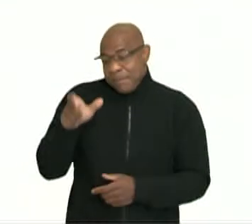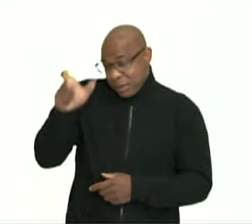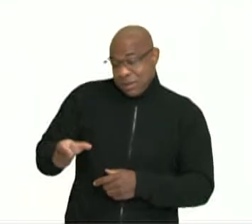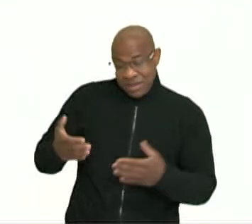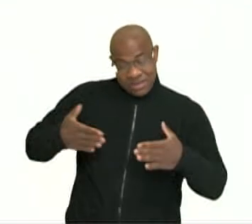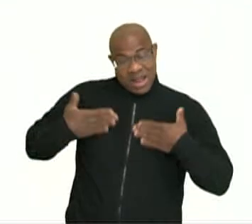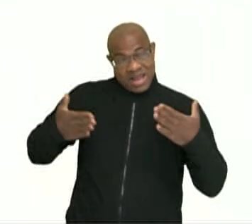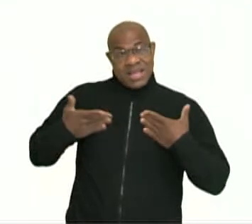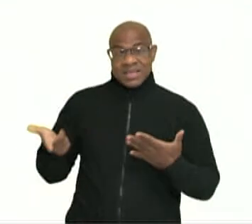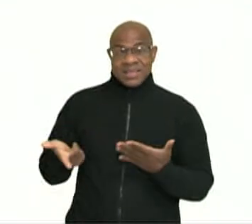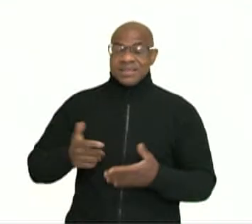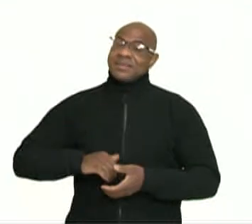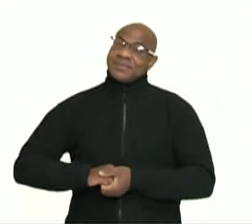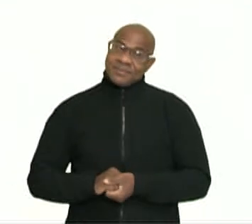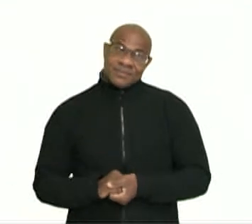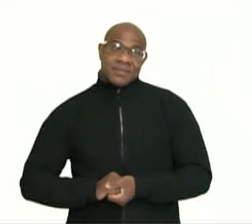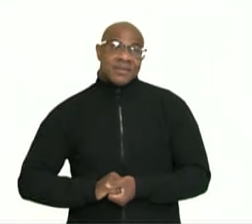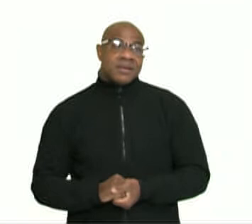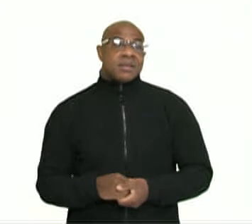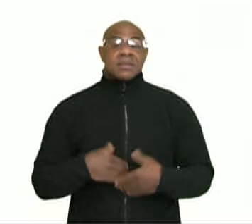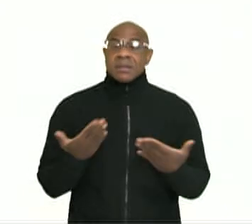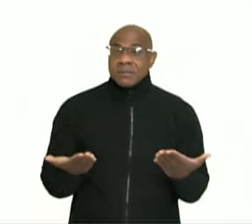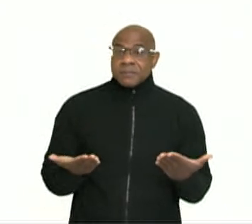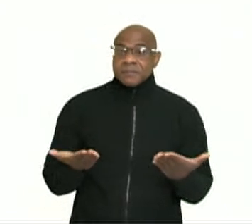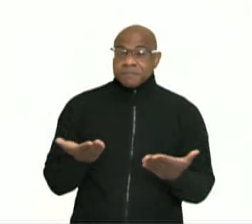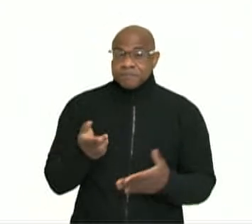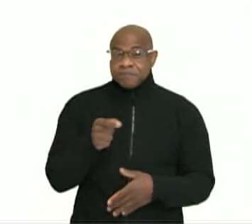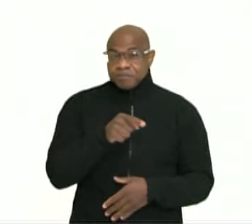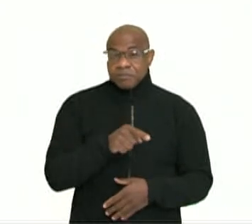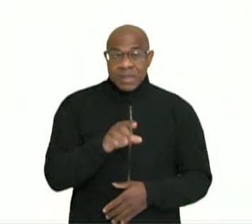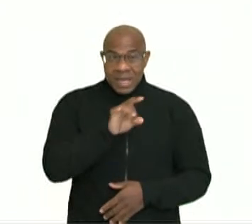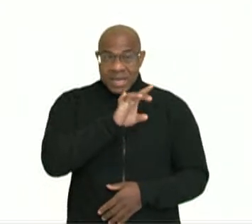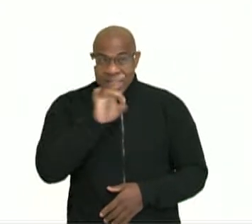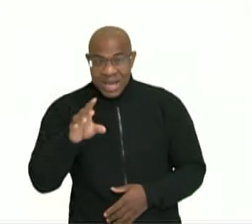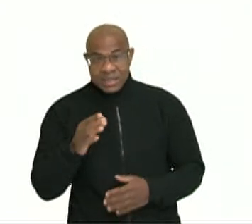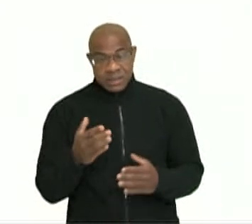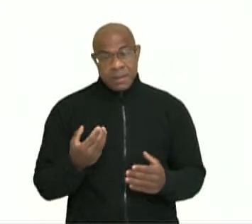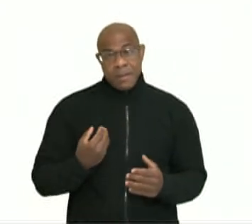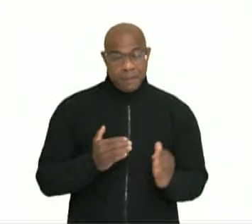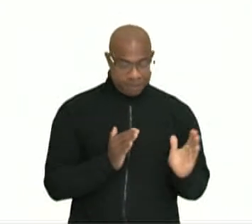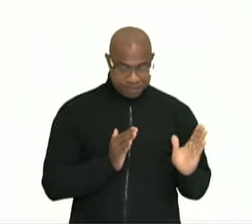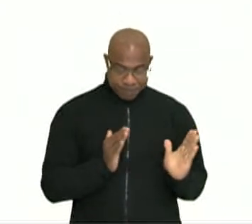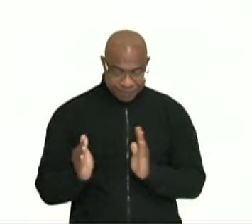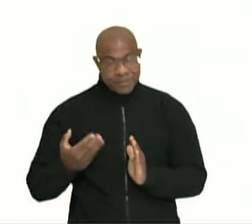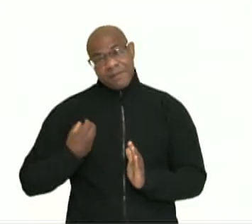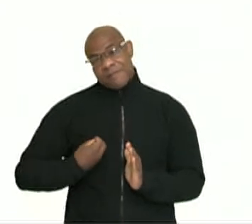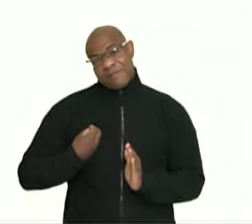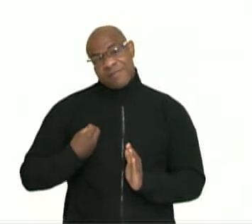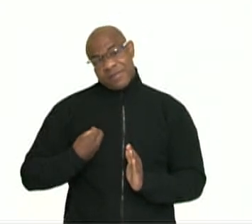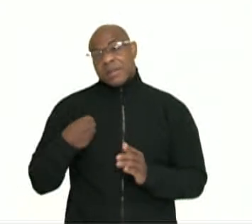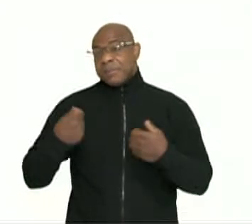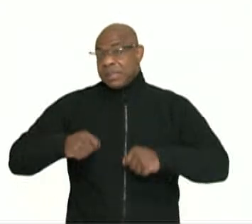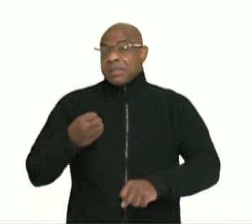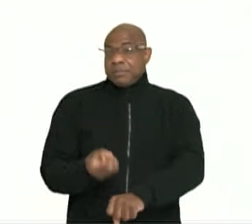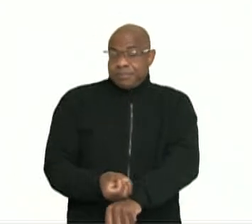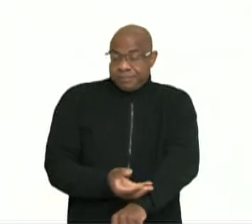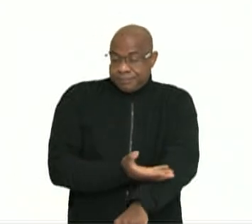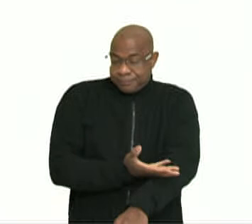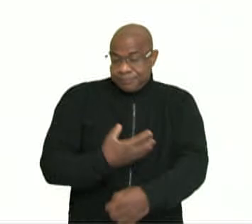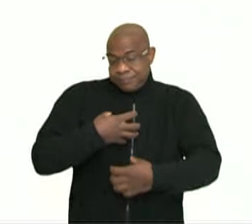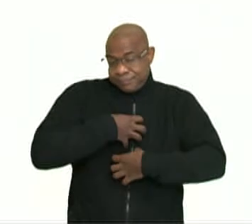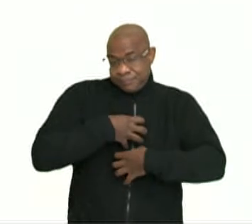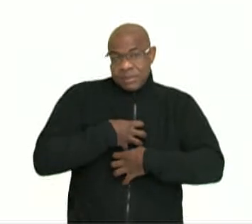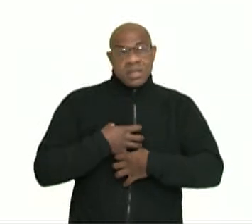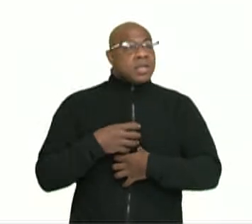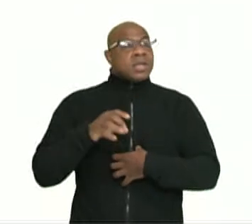receio, tristeza, nojo ou raiva. Então, cada momento da nossa vida, a gente precisa de uma emoção, de um sentimento. E não